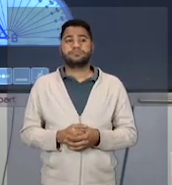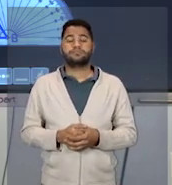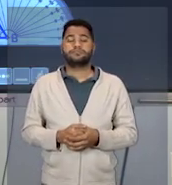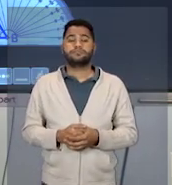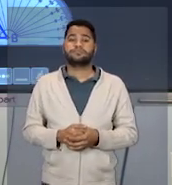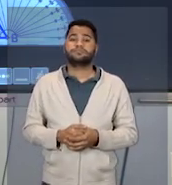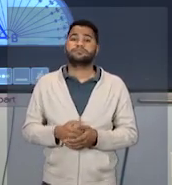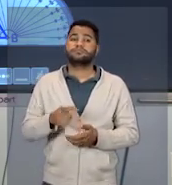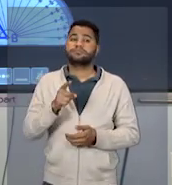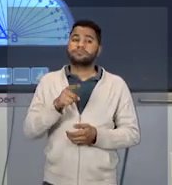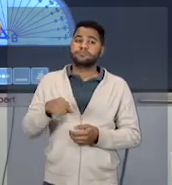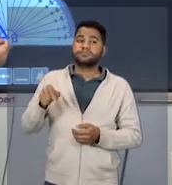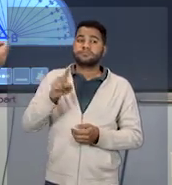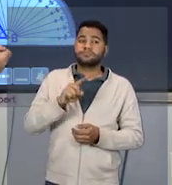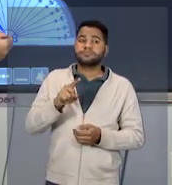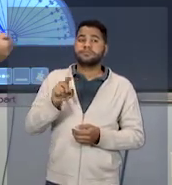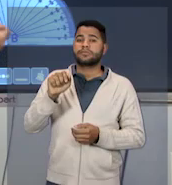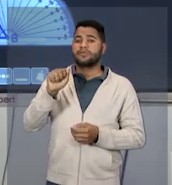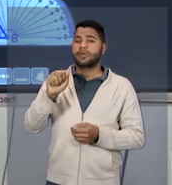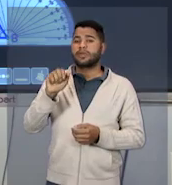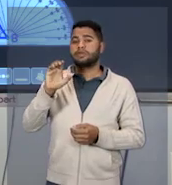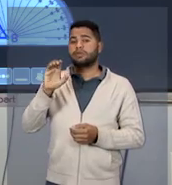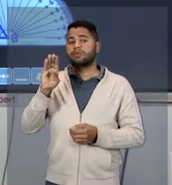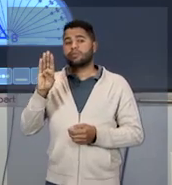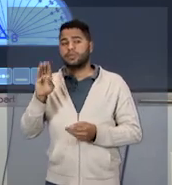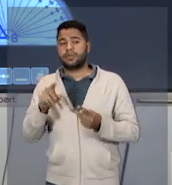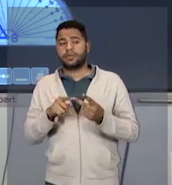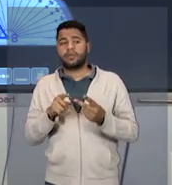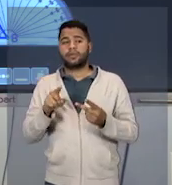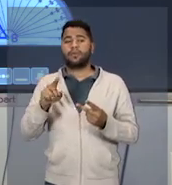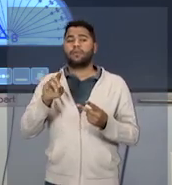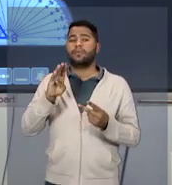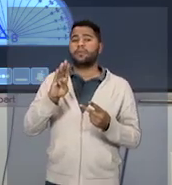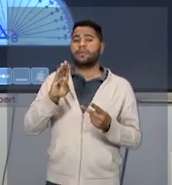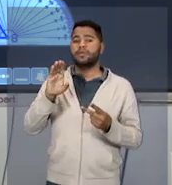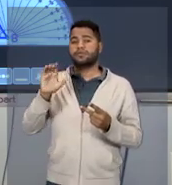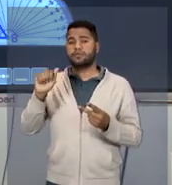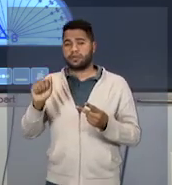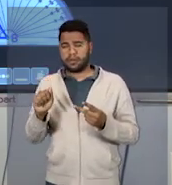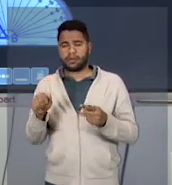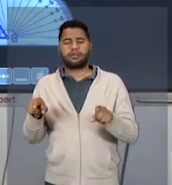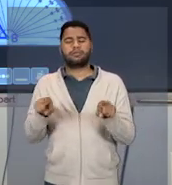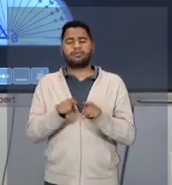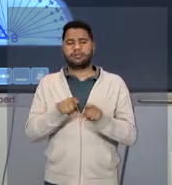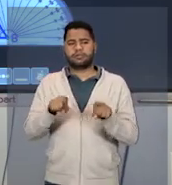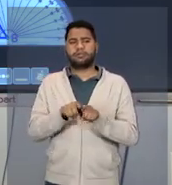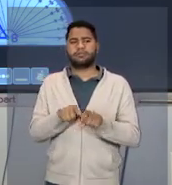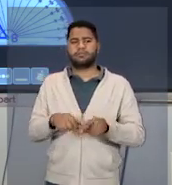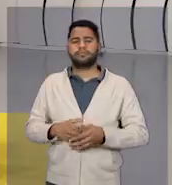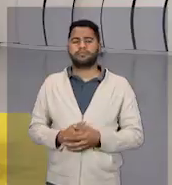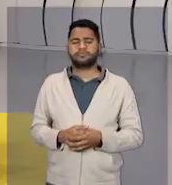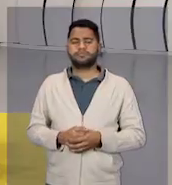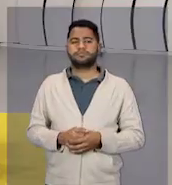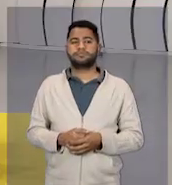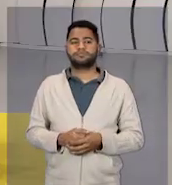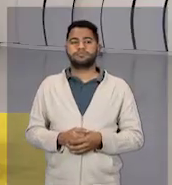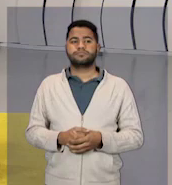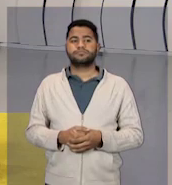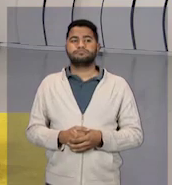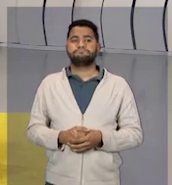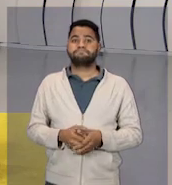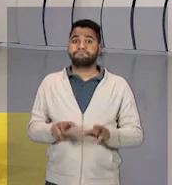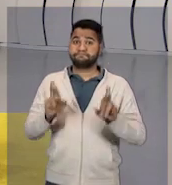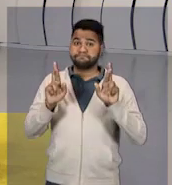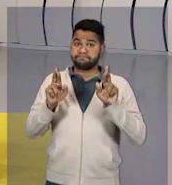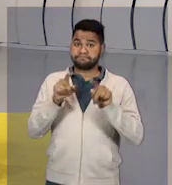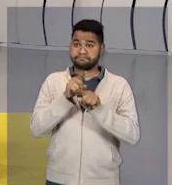vai ACB ou BCA também é ou uma letra grega, tá bem? Espero aí que